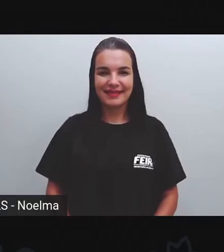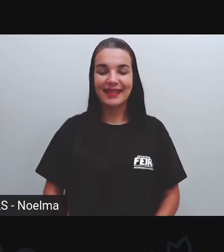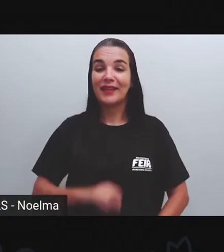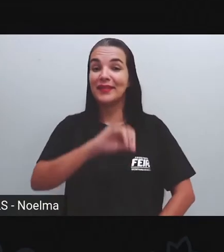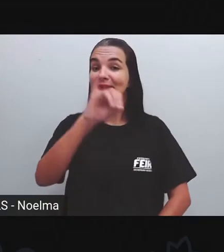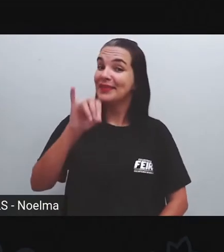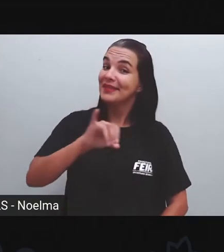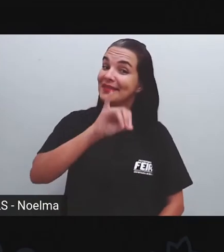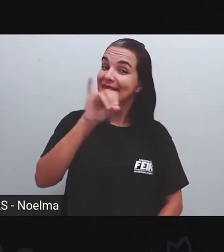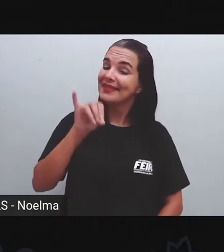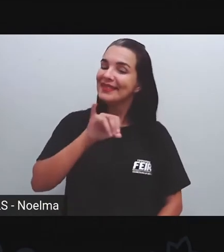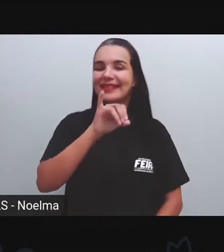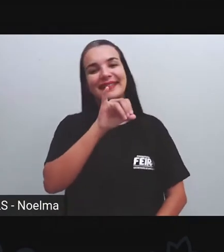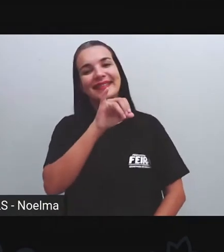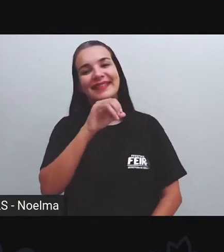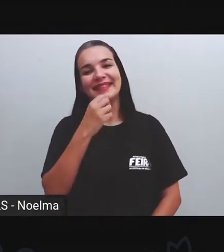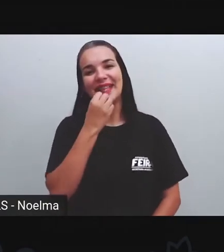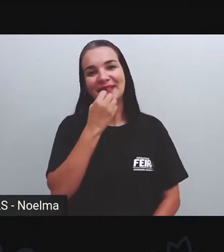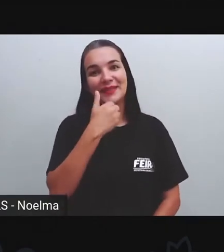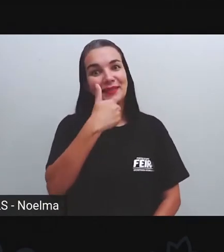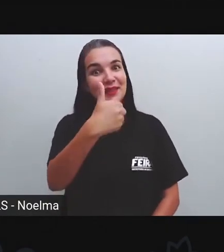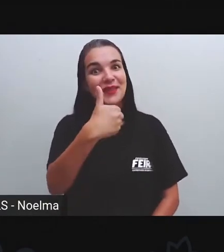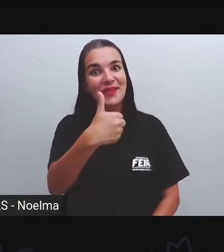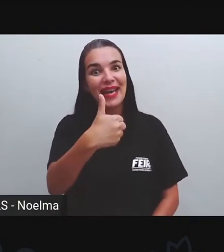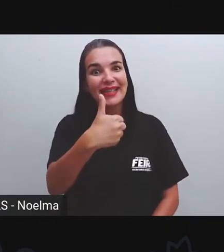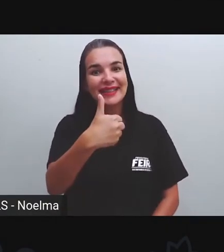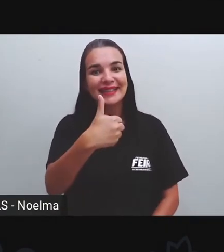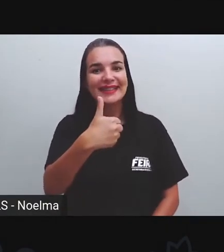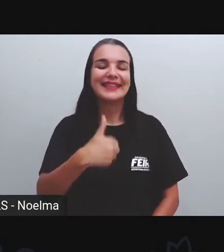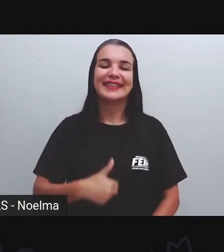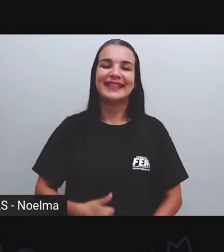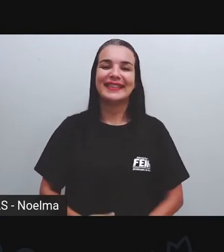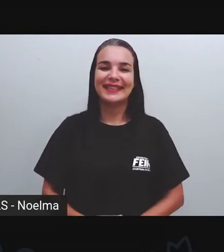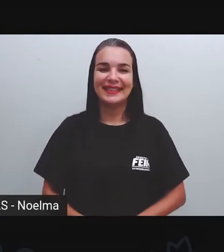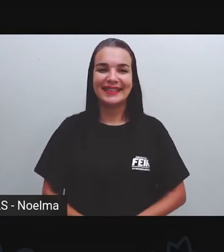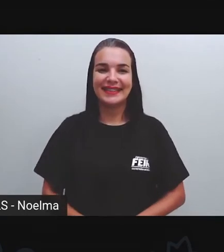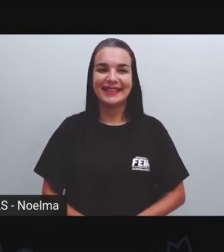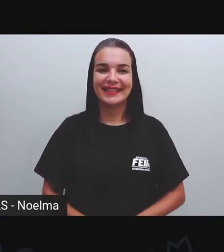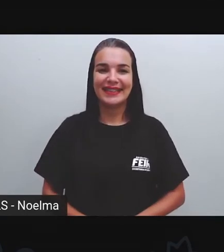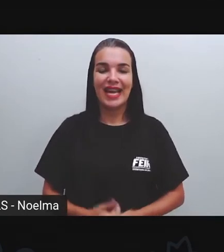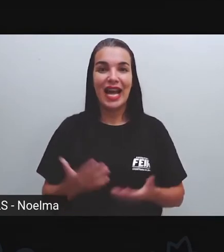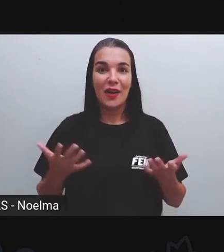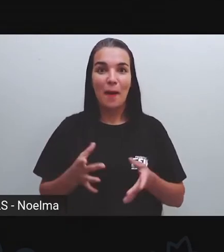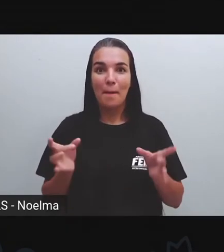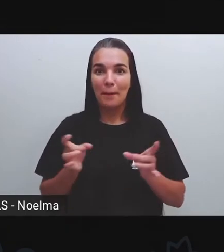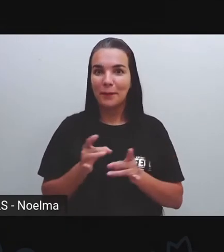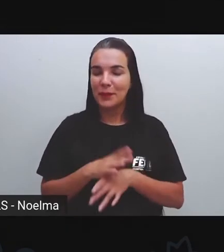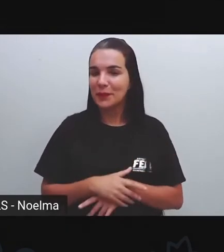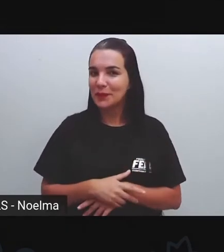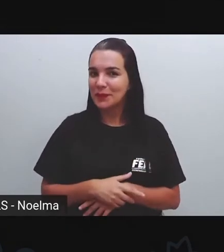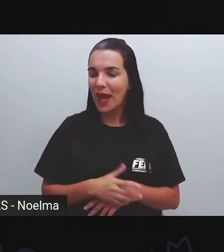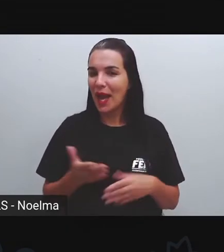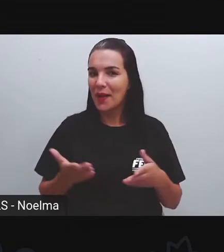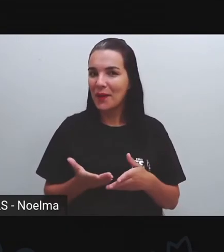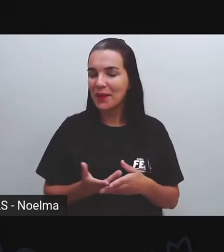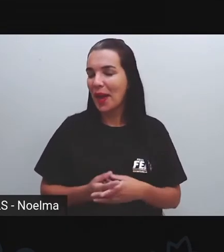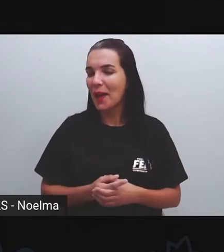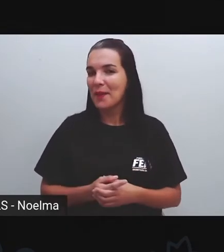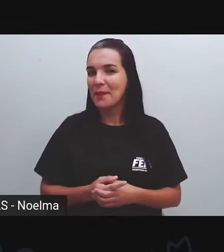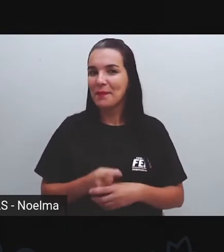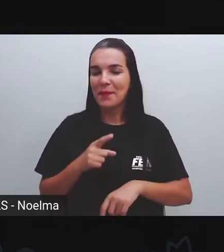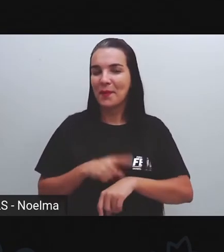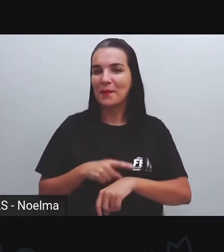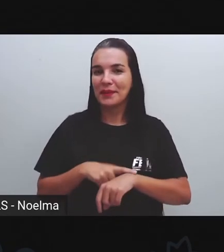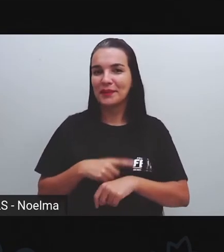Olá, amores! E aí, tudo bem com vocês? Prontos para mais uma aula? Nossos